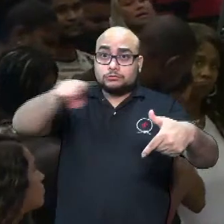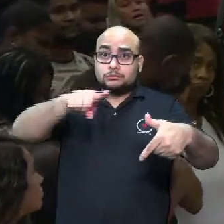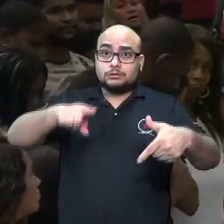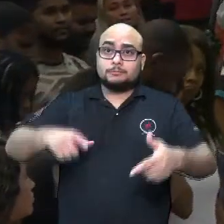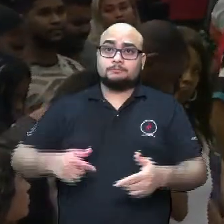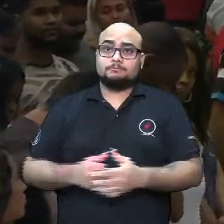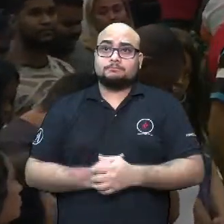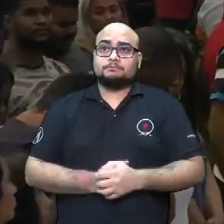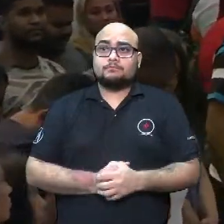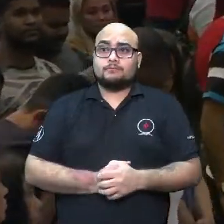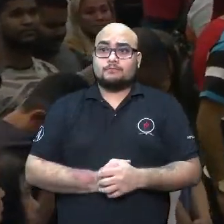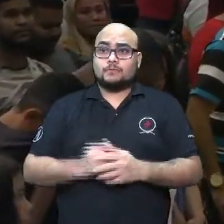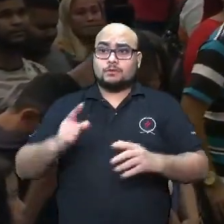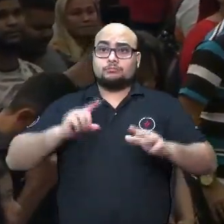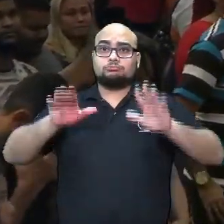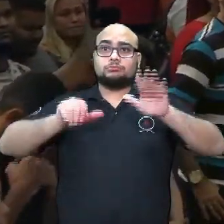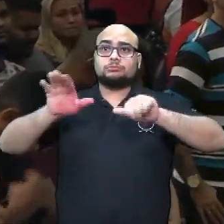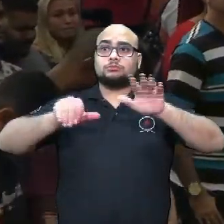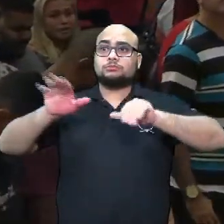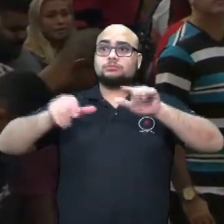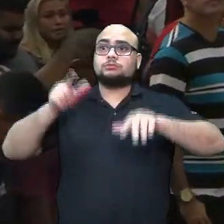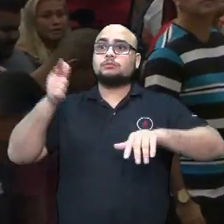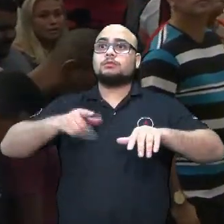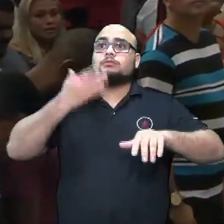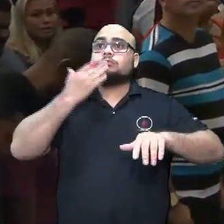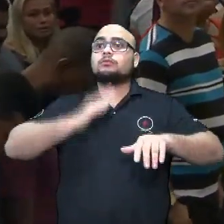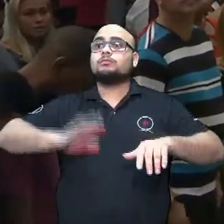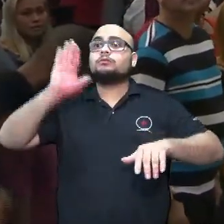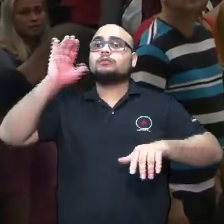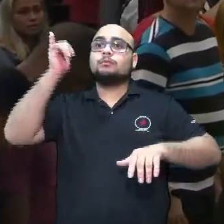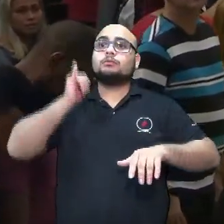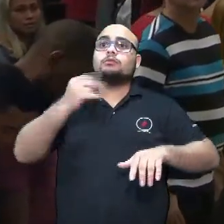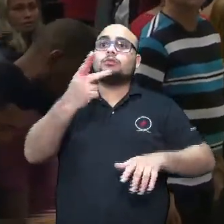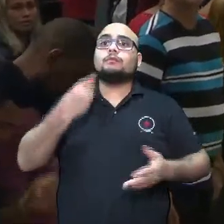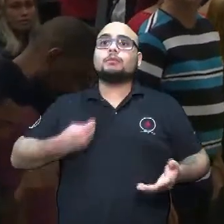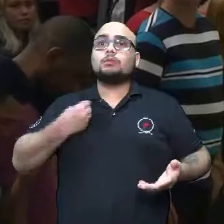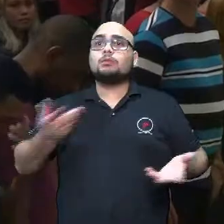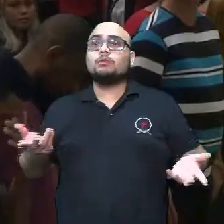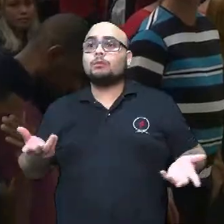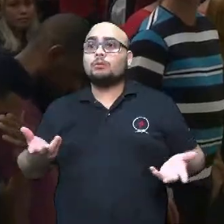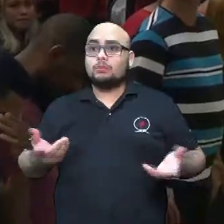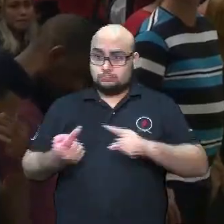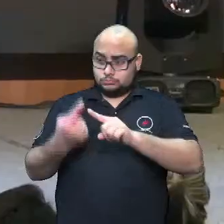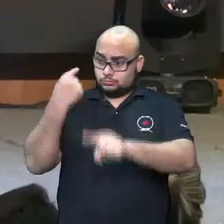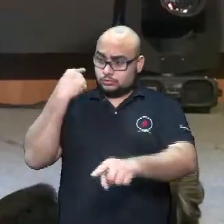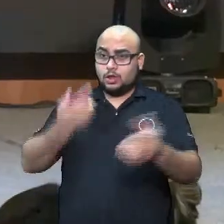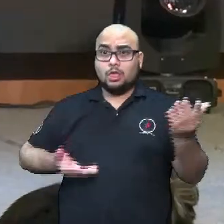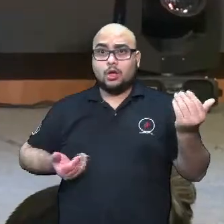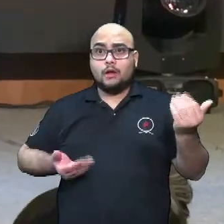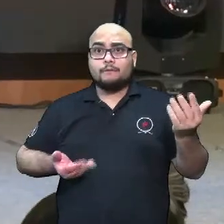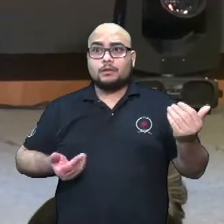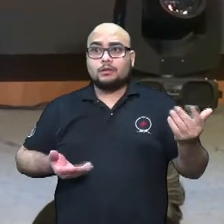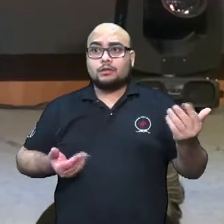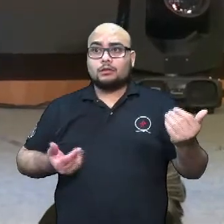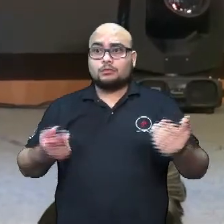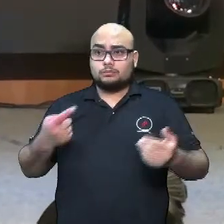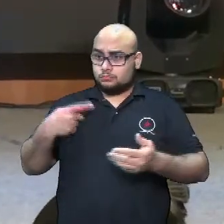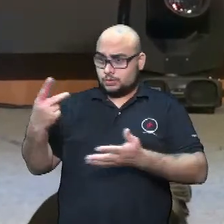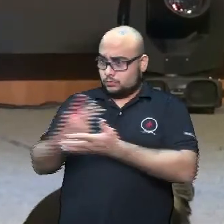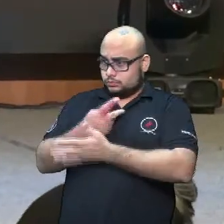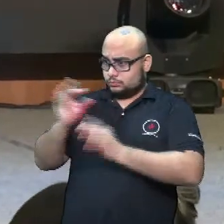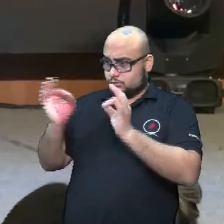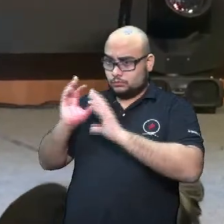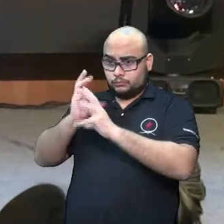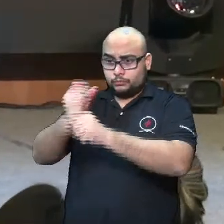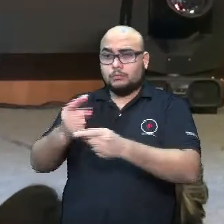Você tem chamado, você não tem promessa, minha irmã? Não profetizaram na tua vida quando você era mais jovem? Pastor, não está acontecendo, é porque você não está no centro da